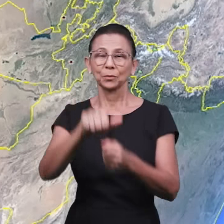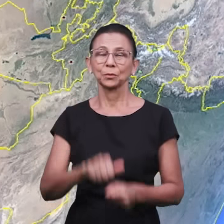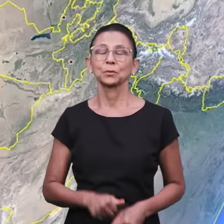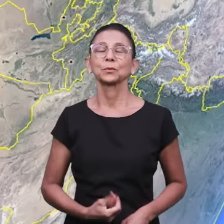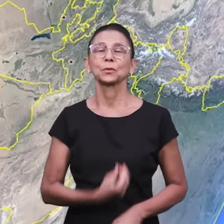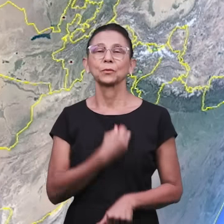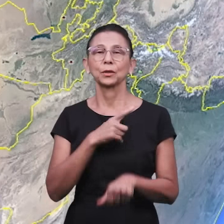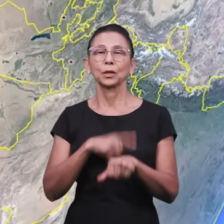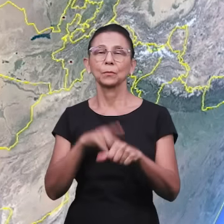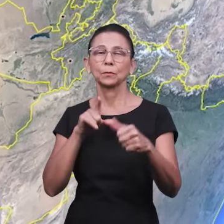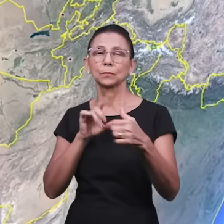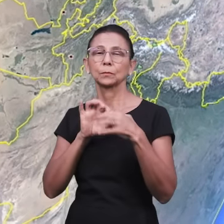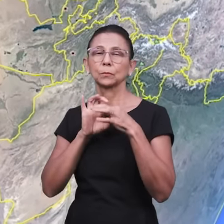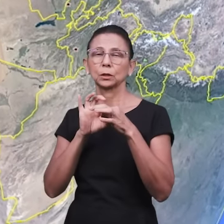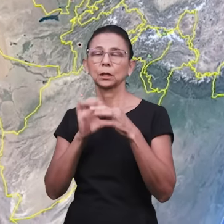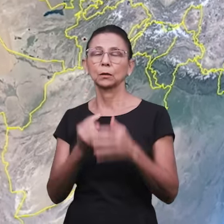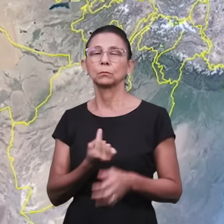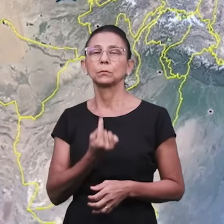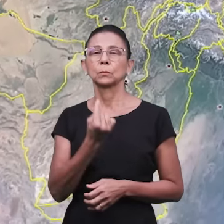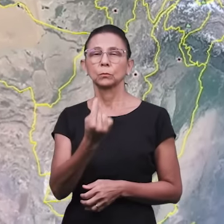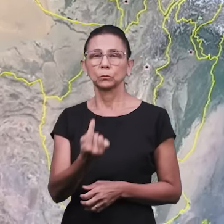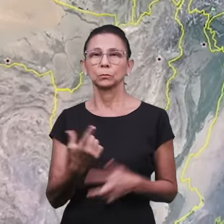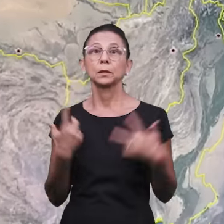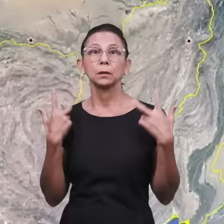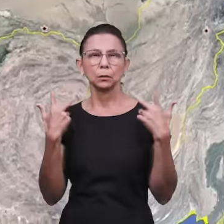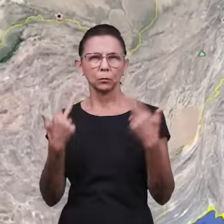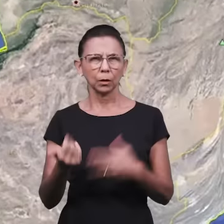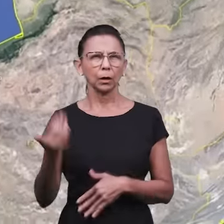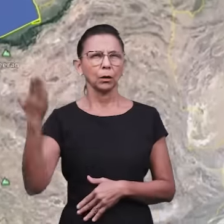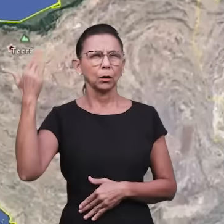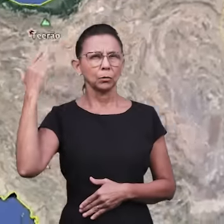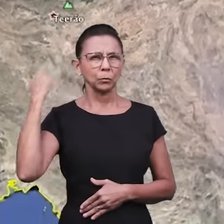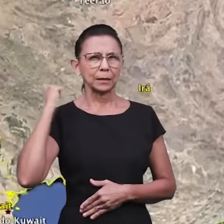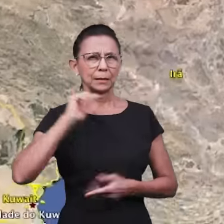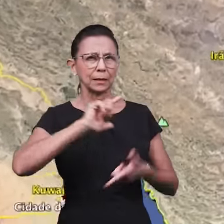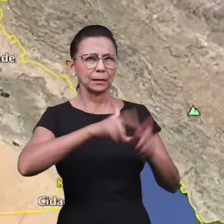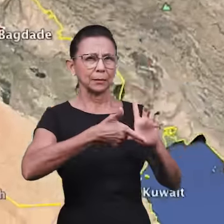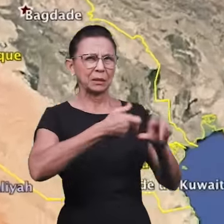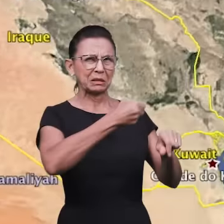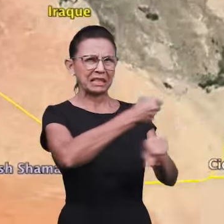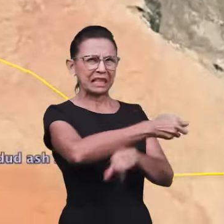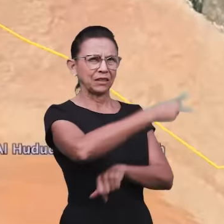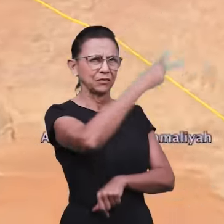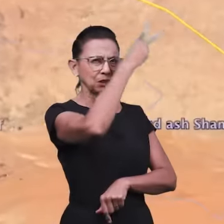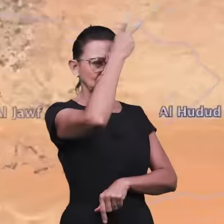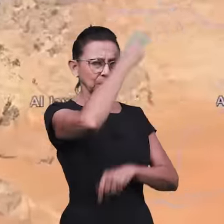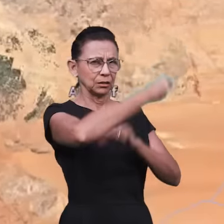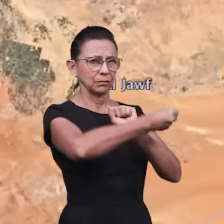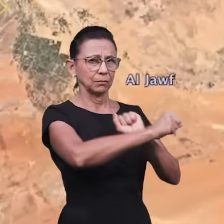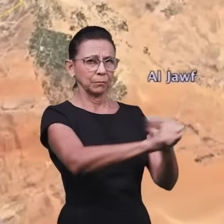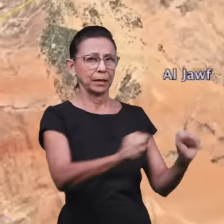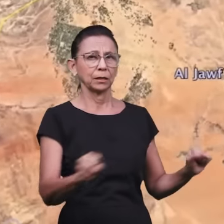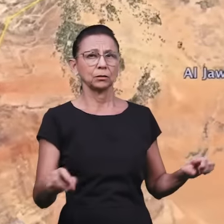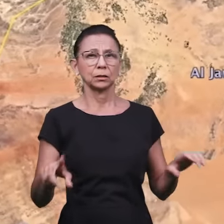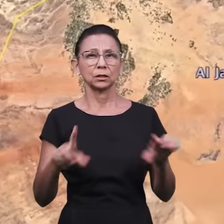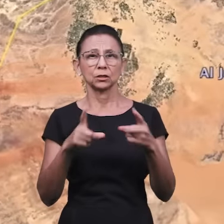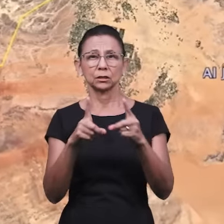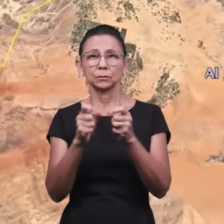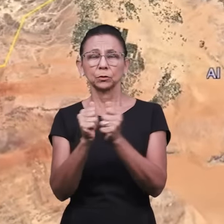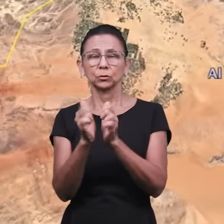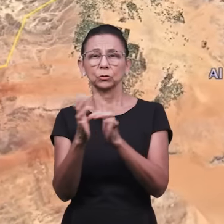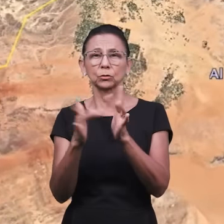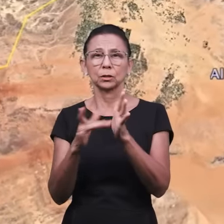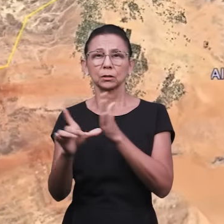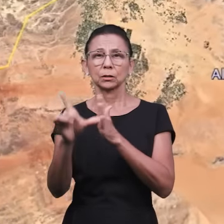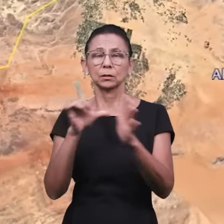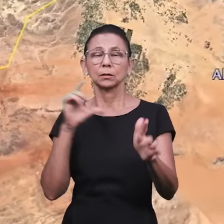um momento de unidade e comunhão, como viveram os hebreus na saída do Egito e os discípulos com o Senhor Jesus